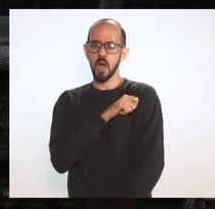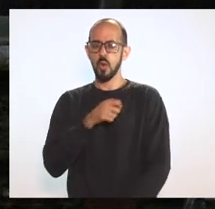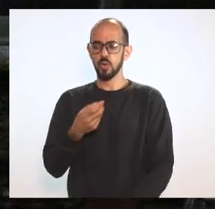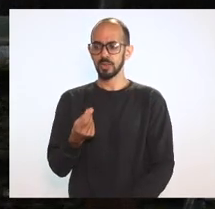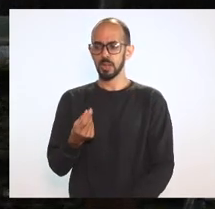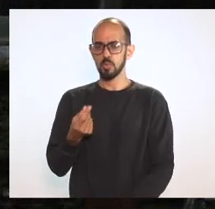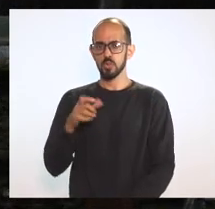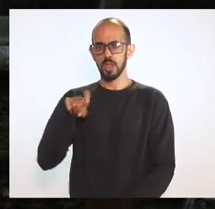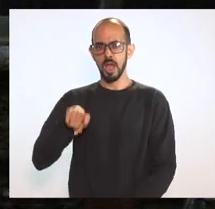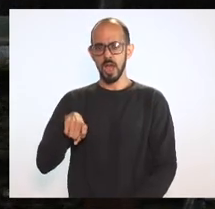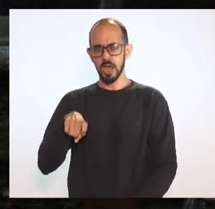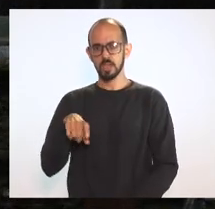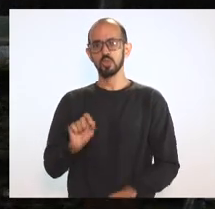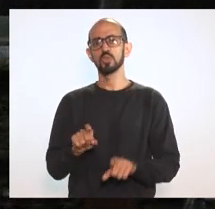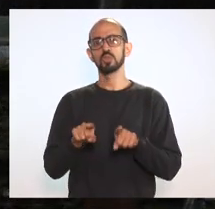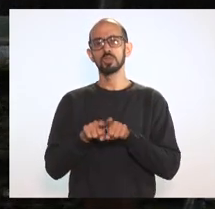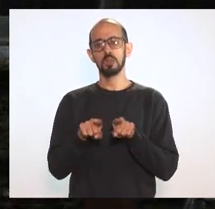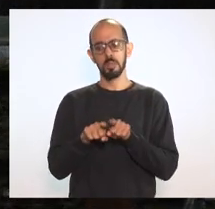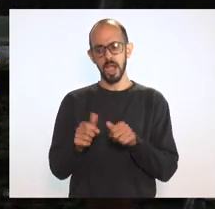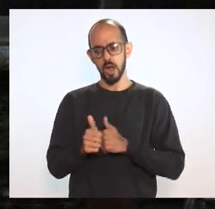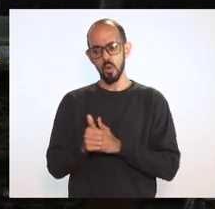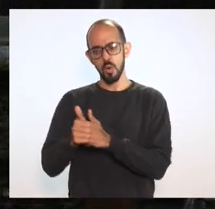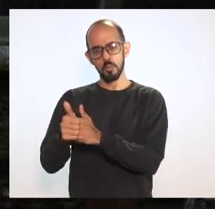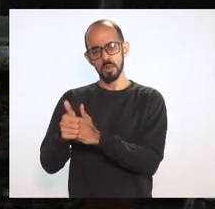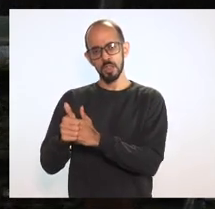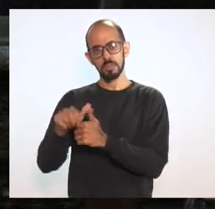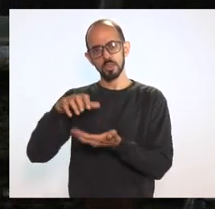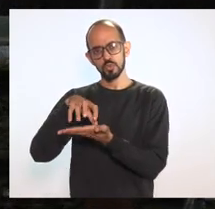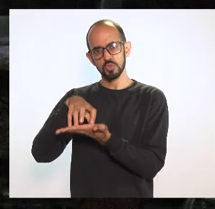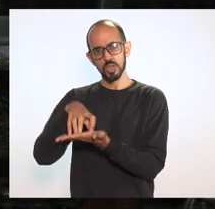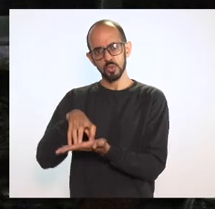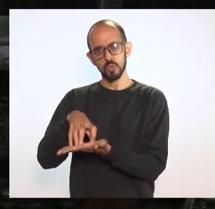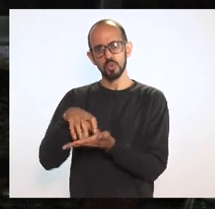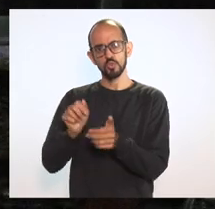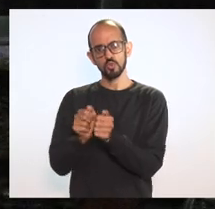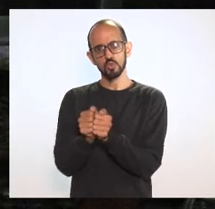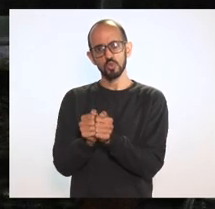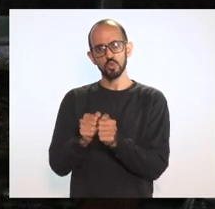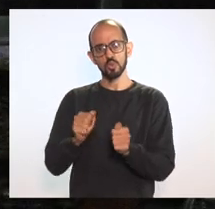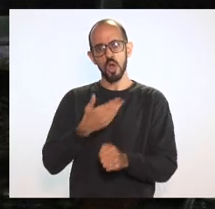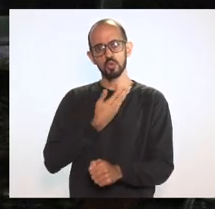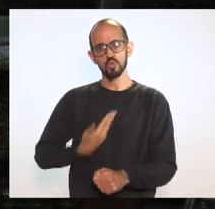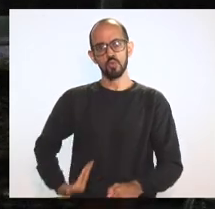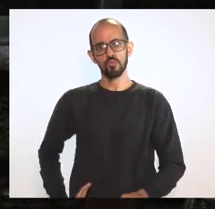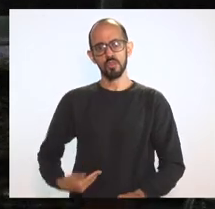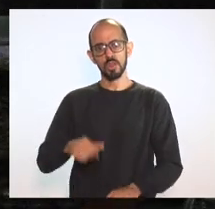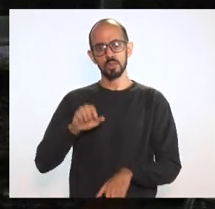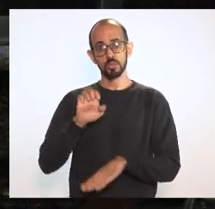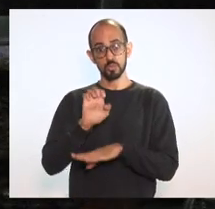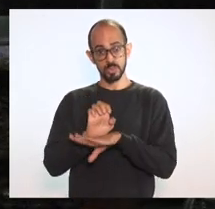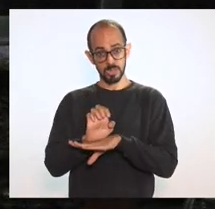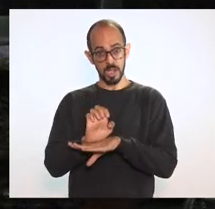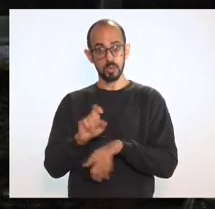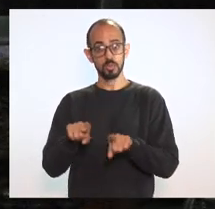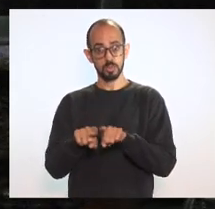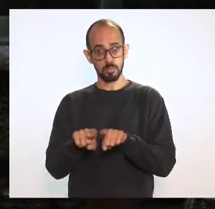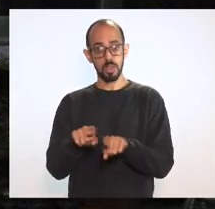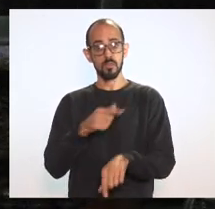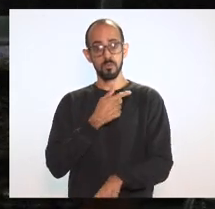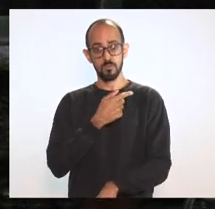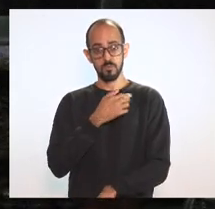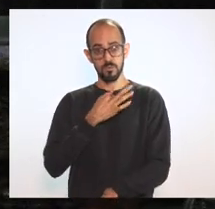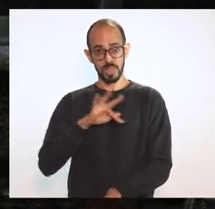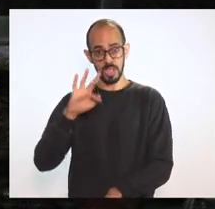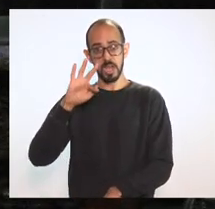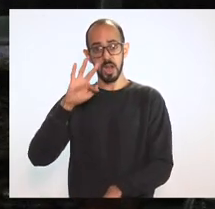segmento, maior acompanhamento das demandas setoriais junto aos governos estadual e federal, desenvolvimento de programas